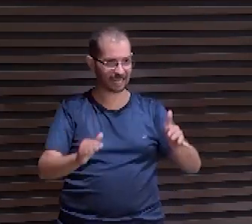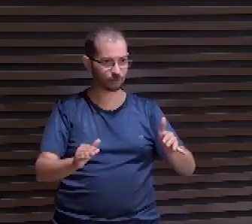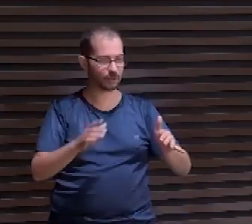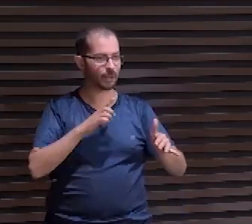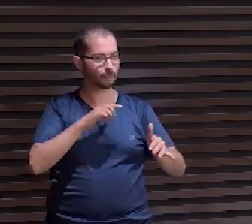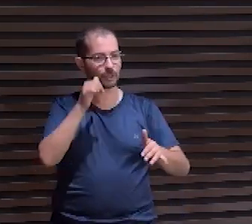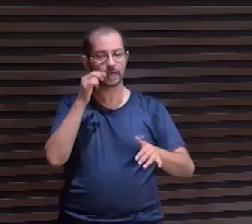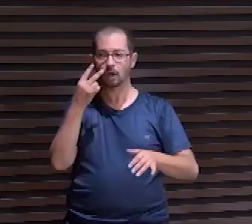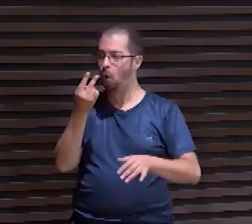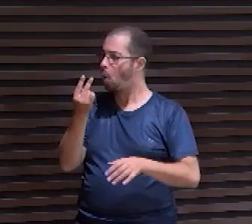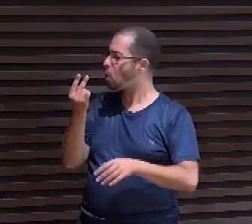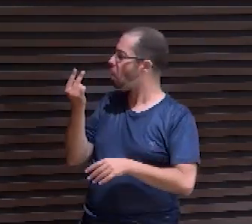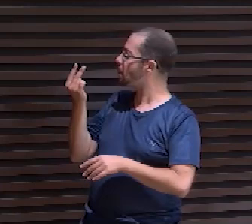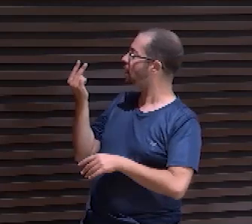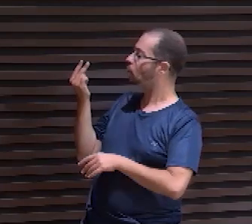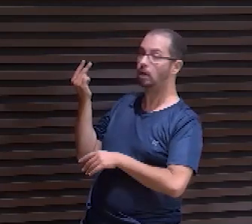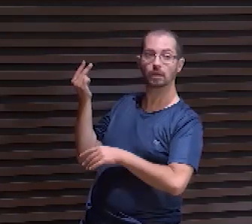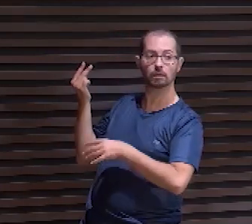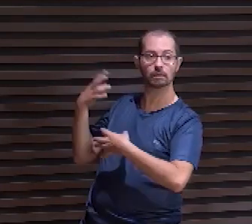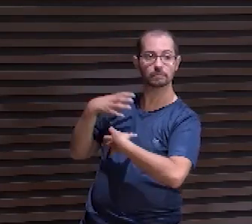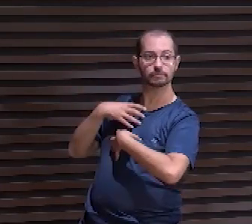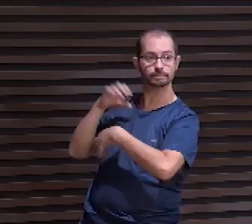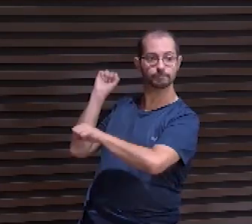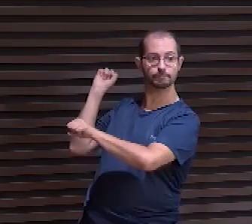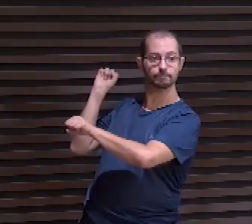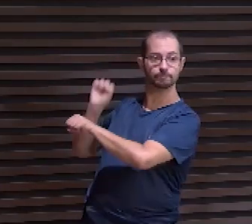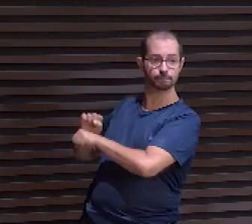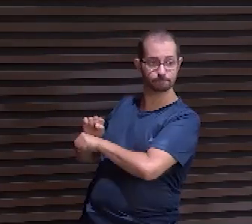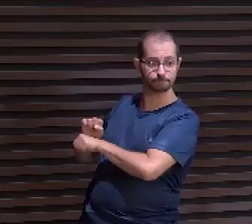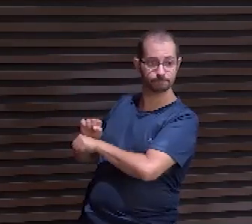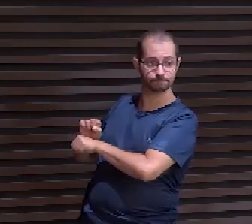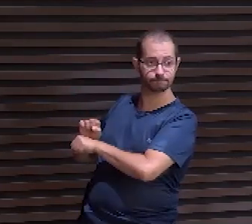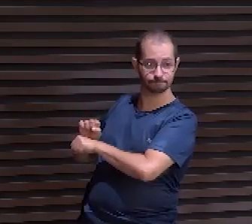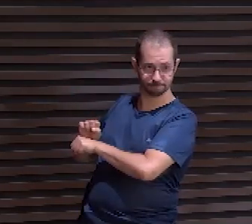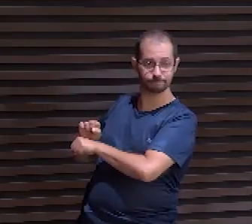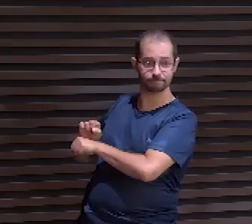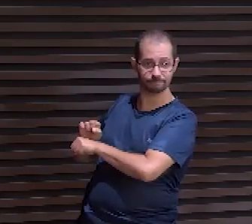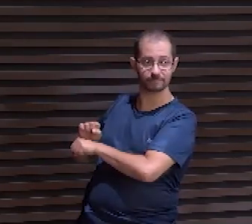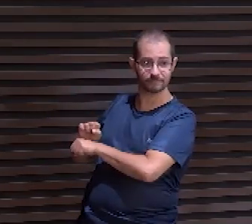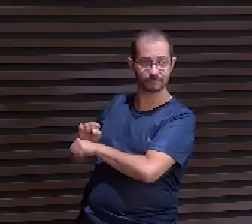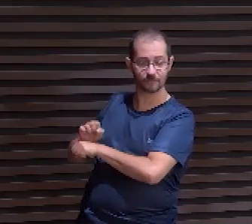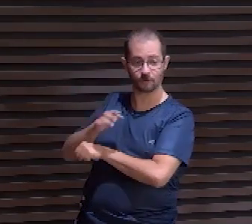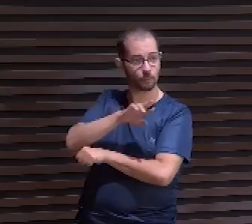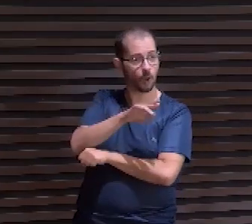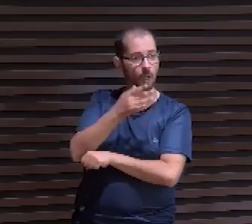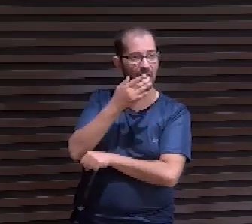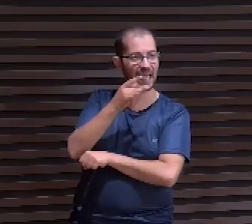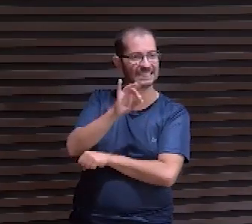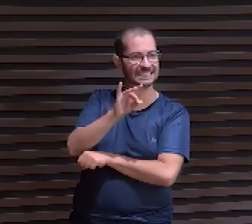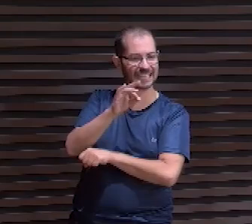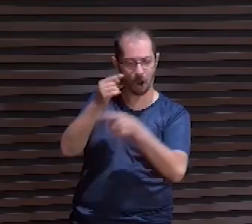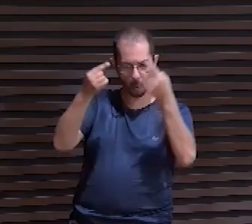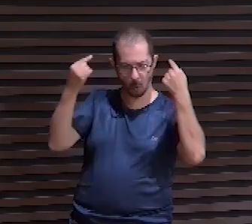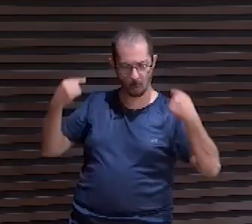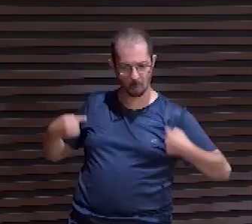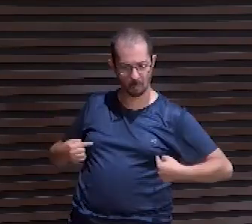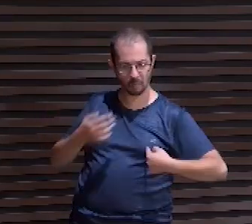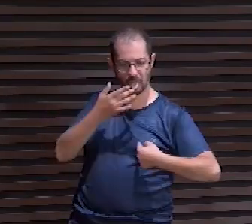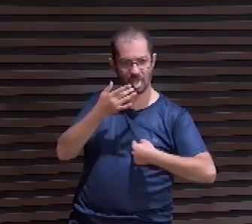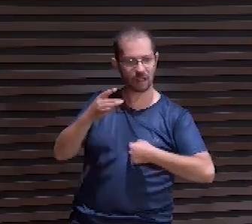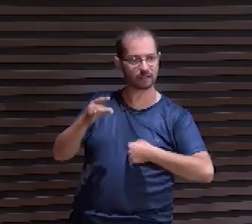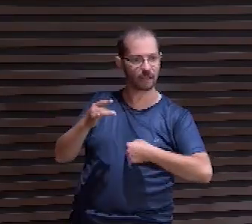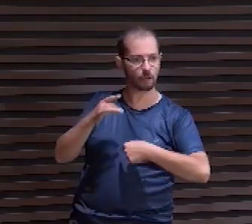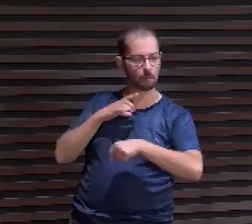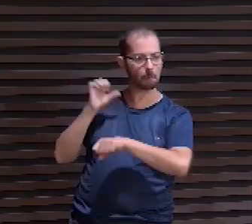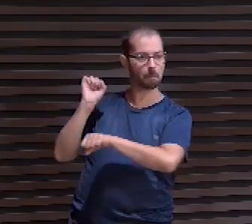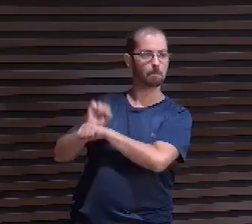fica estático em sal, como se fosse algo que não